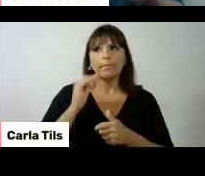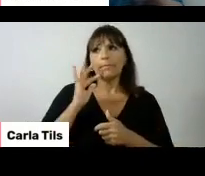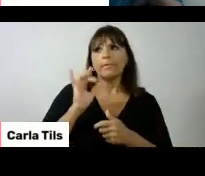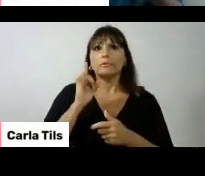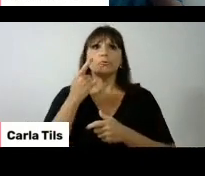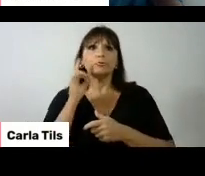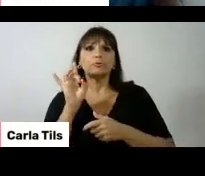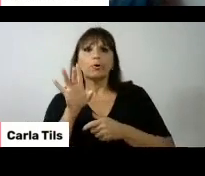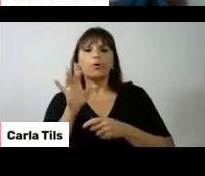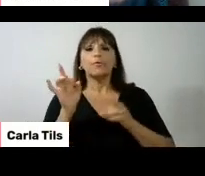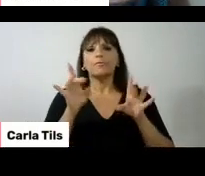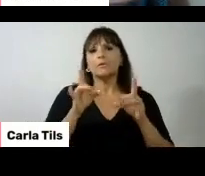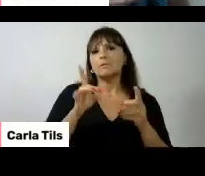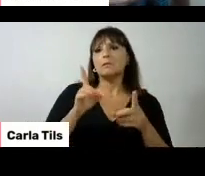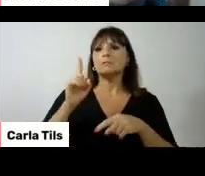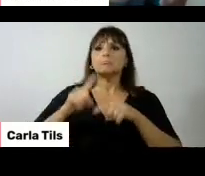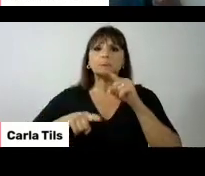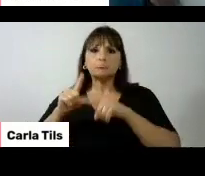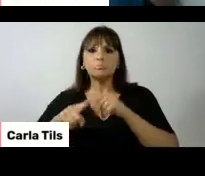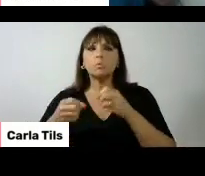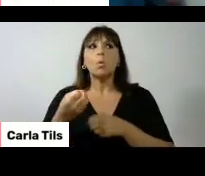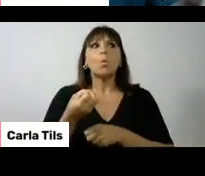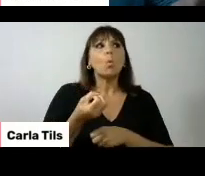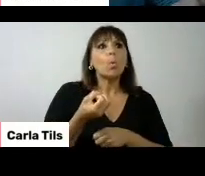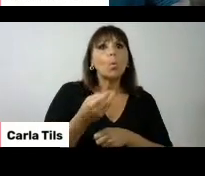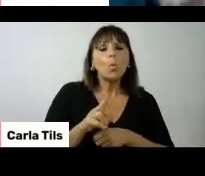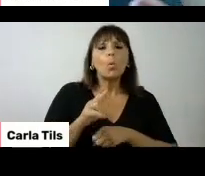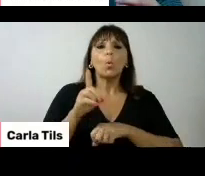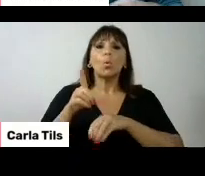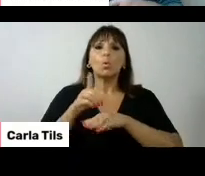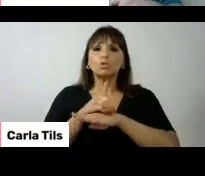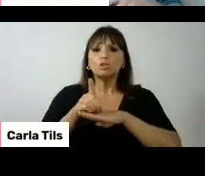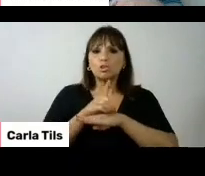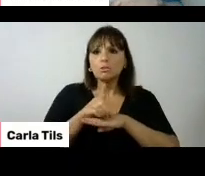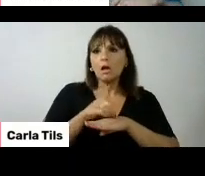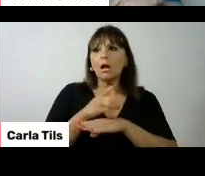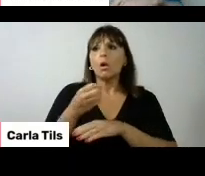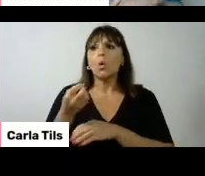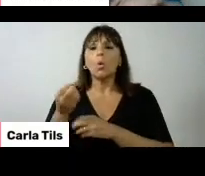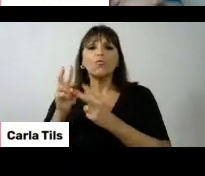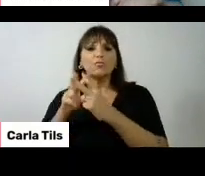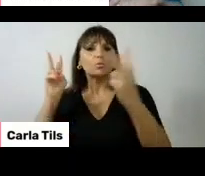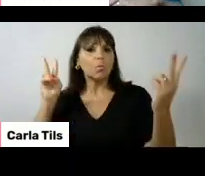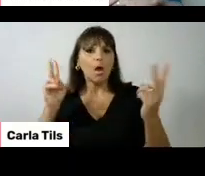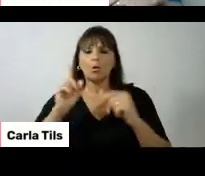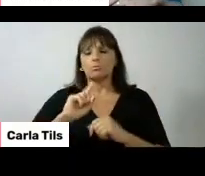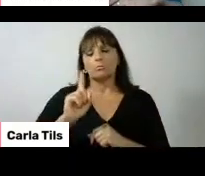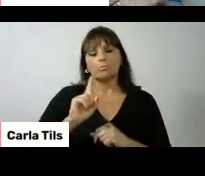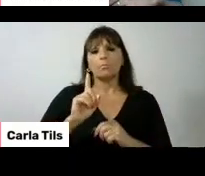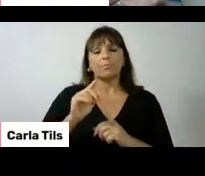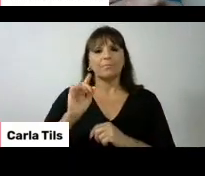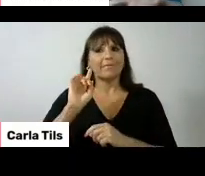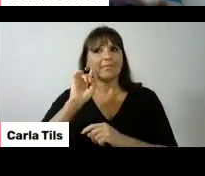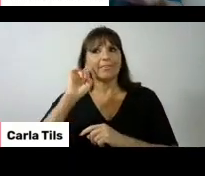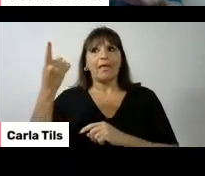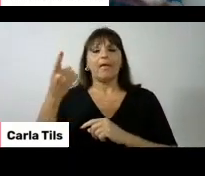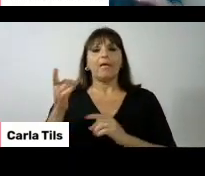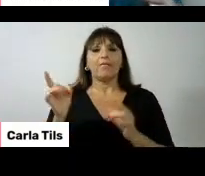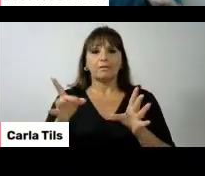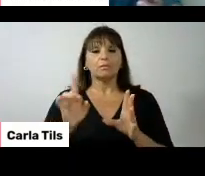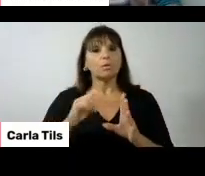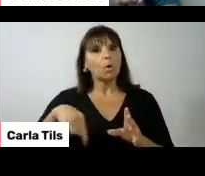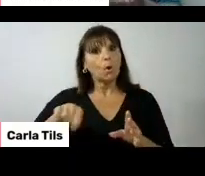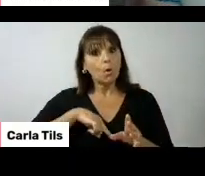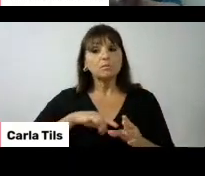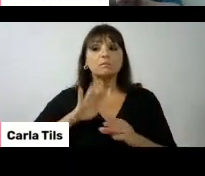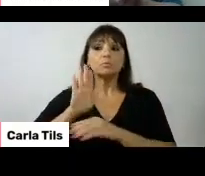físico, ou algo digital, algo virtual, ou nós estamos vendendo uma ideia. Nós estamos ajudando pessoas, independente